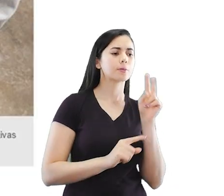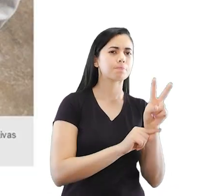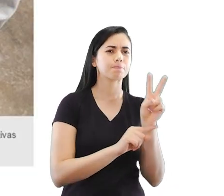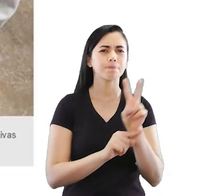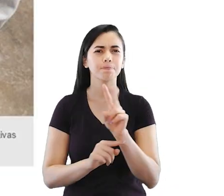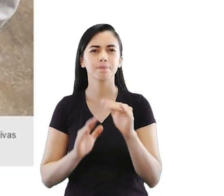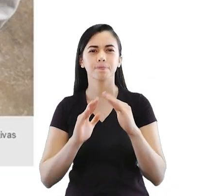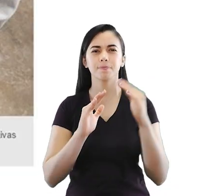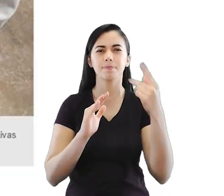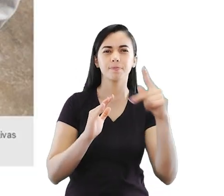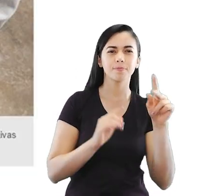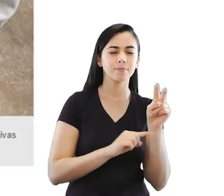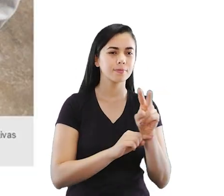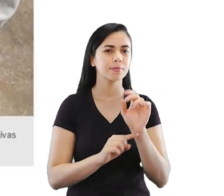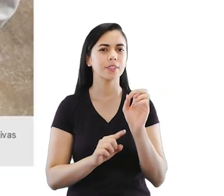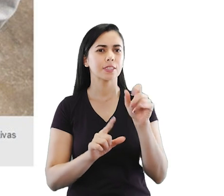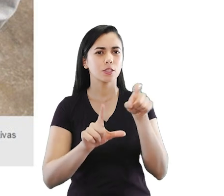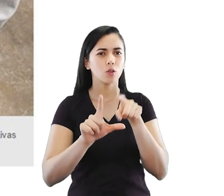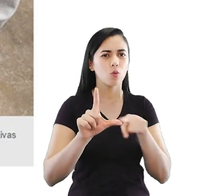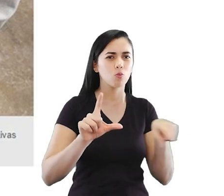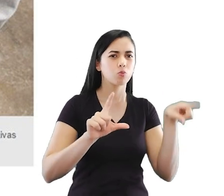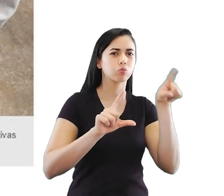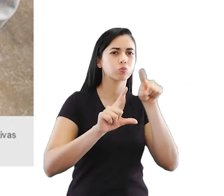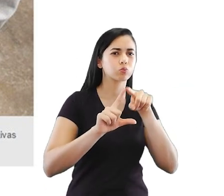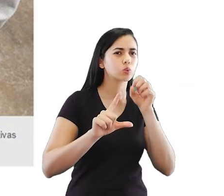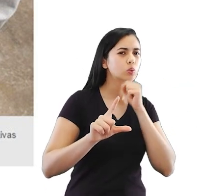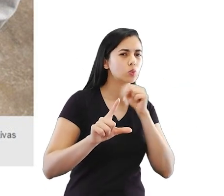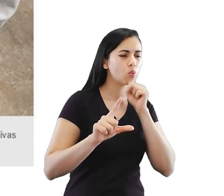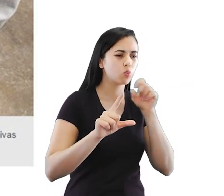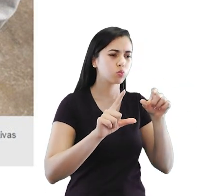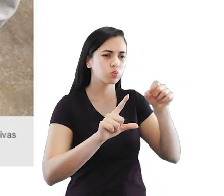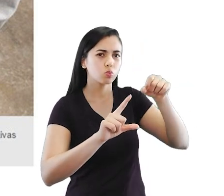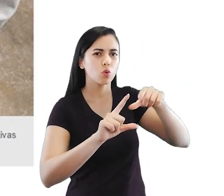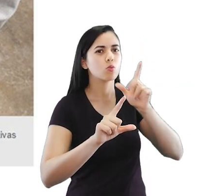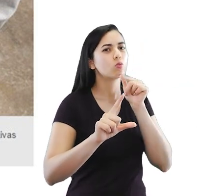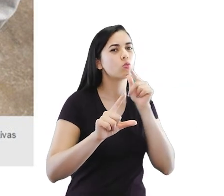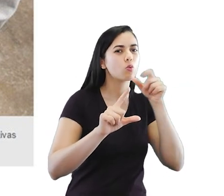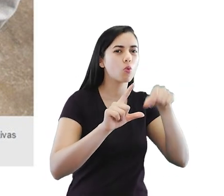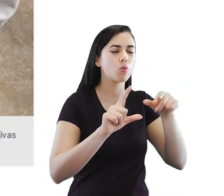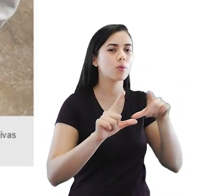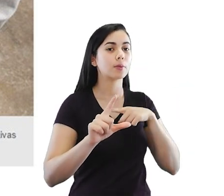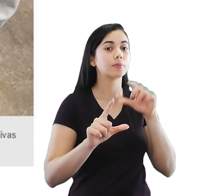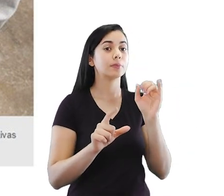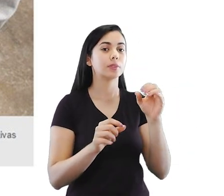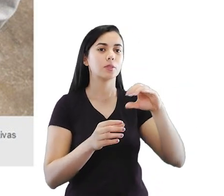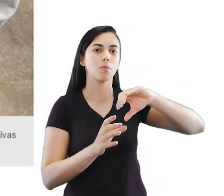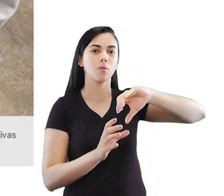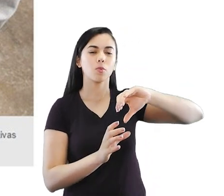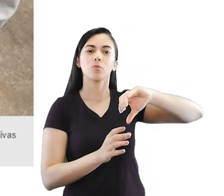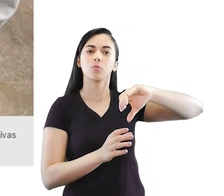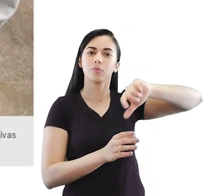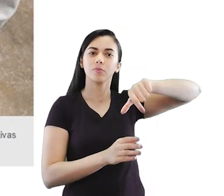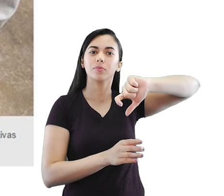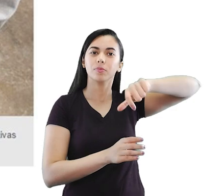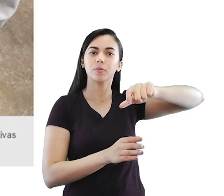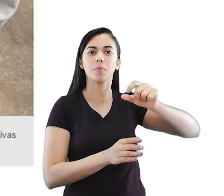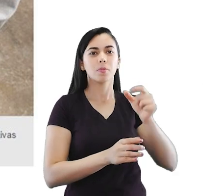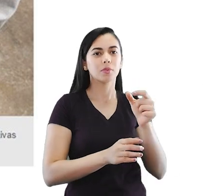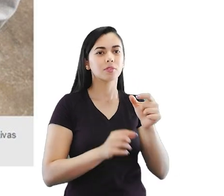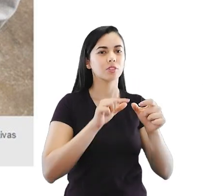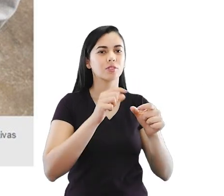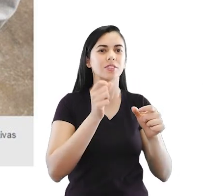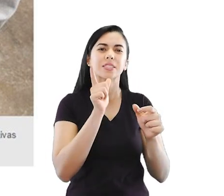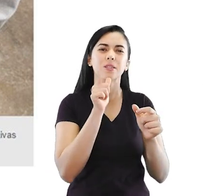olhar se tem pneu velho, olhar se tem alguma tampinha de garrafa, pode falar para os seus colegas e todos